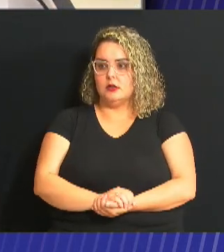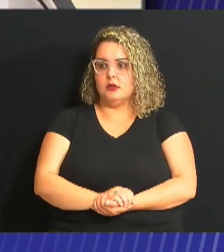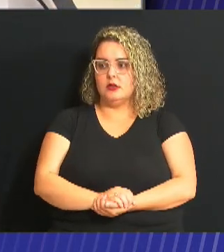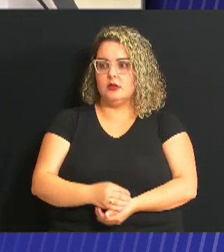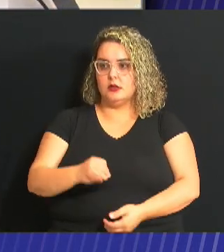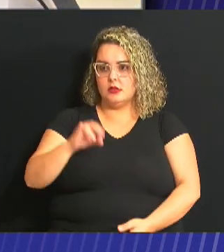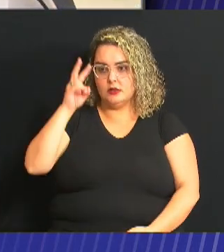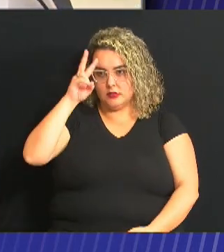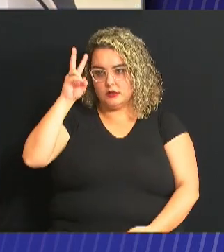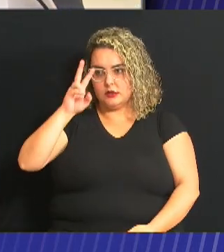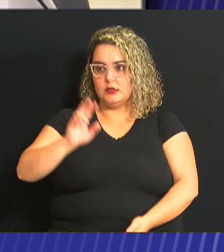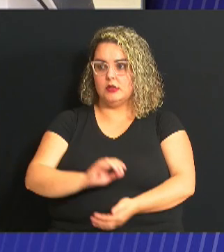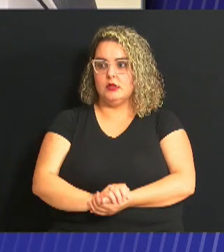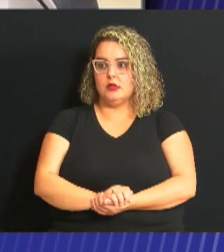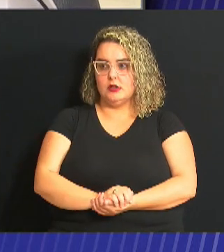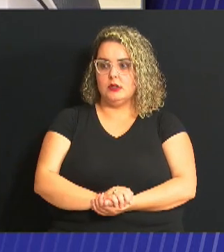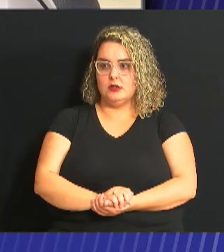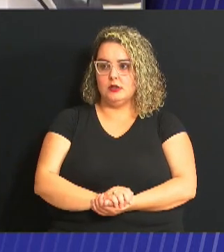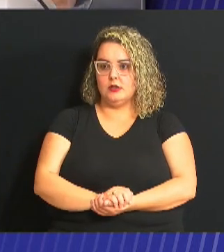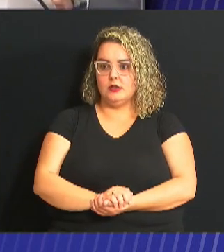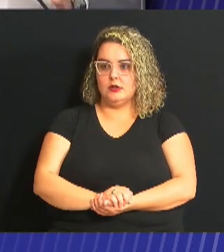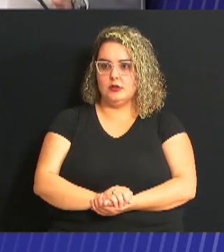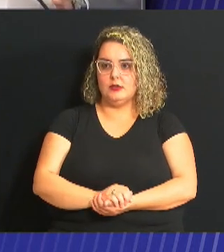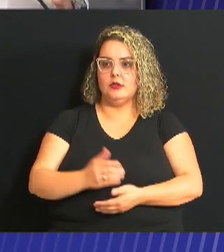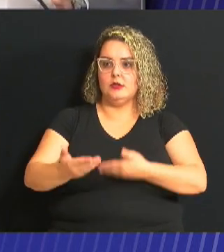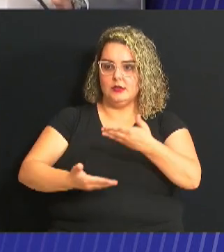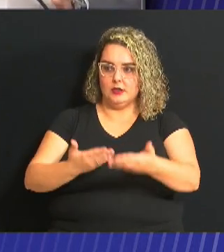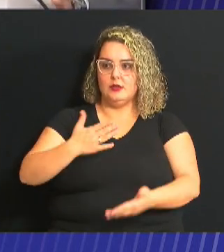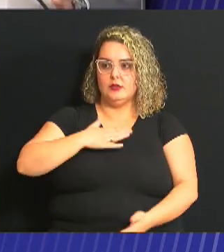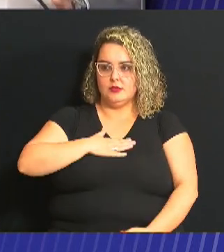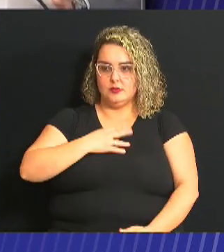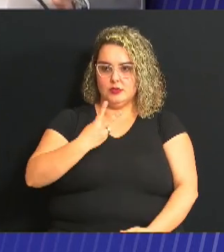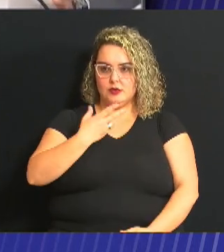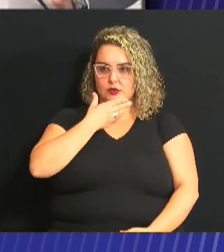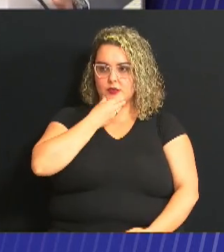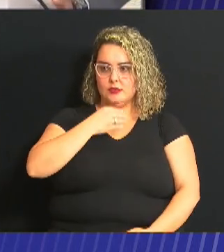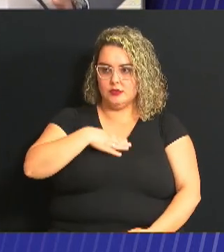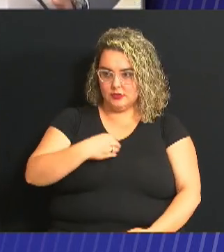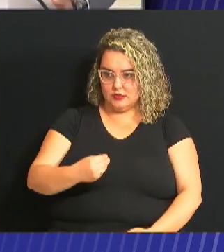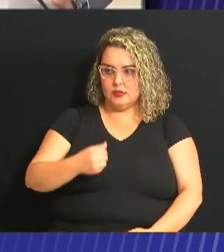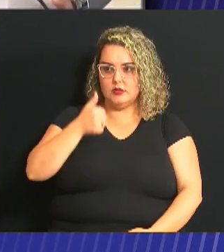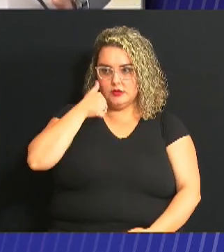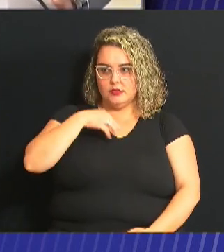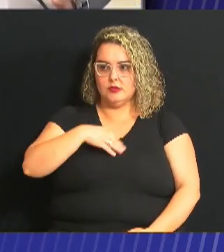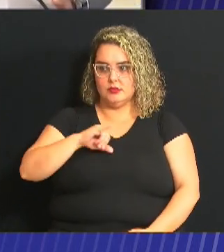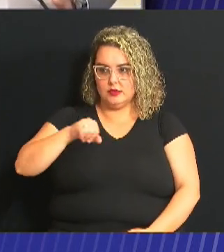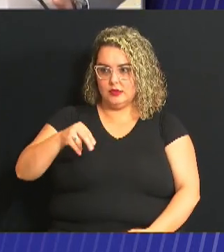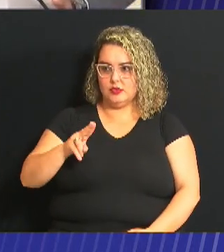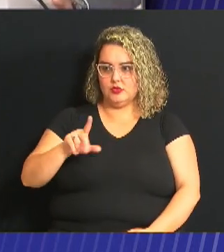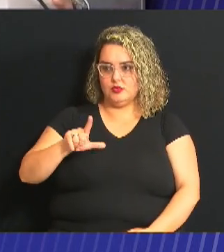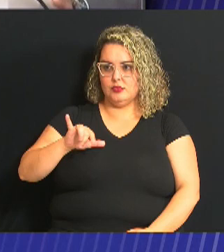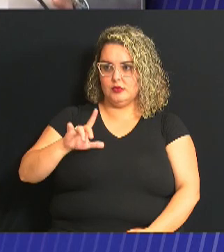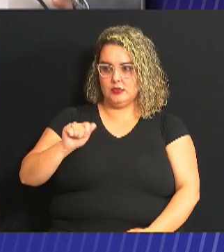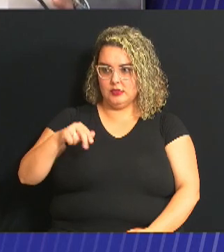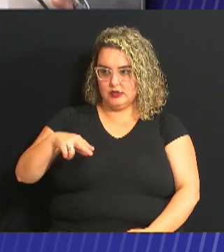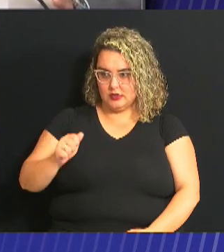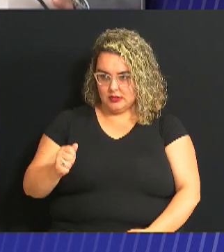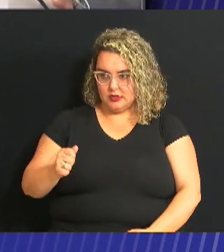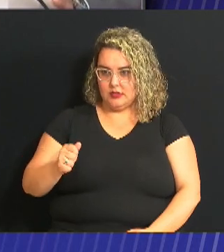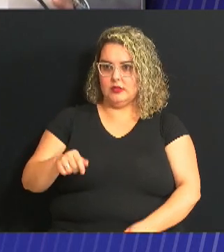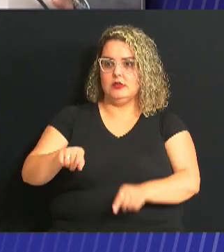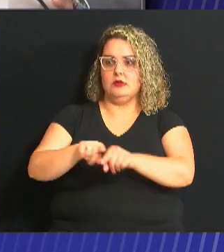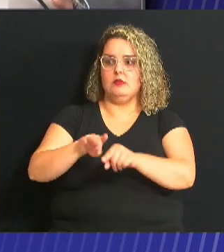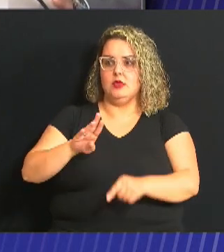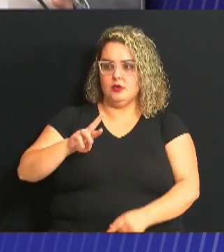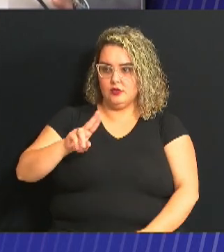lembra disso, você tratou dos meus 2 filhos, da Juliana e do Bruno. Então, fica aqui a minha palavra de gratidão